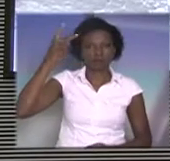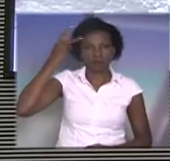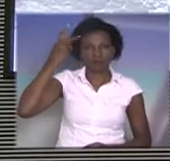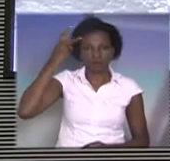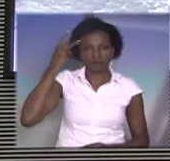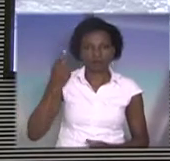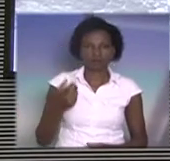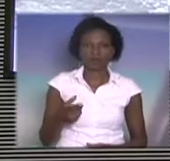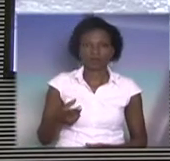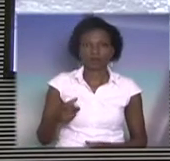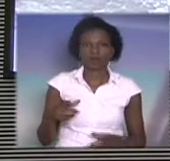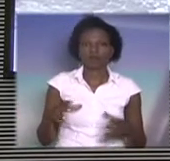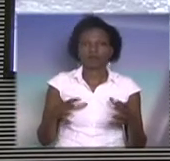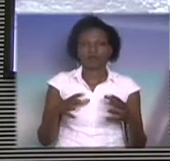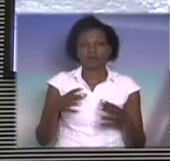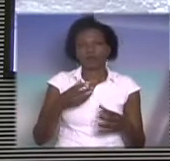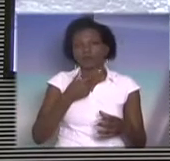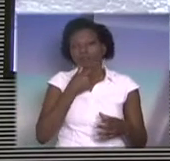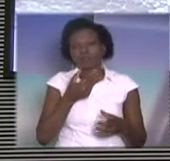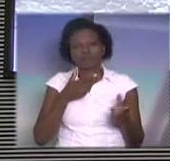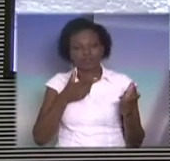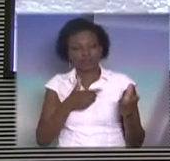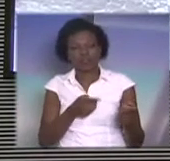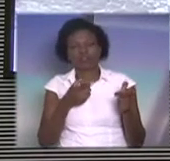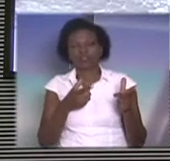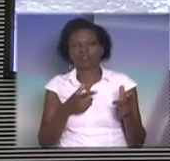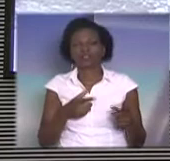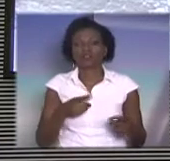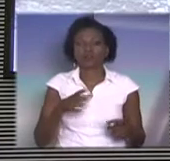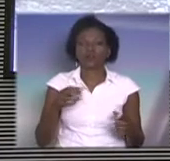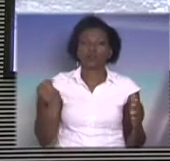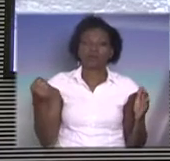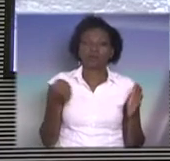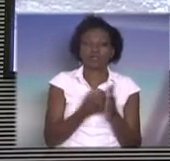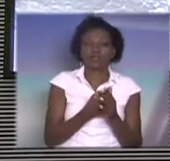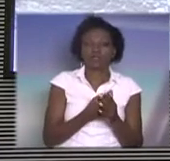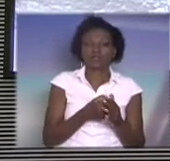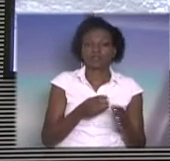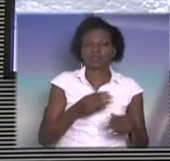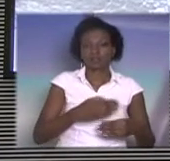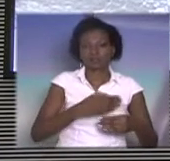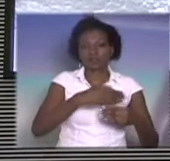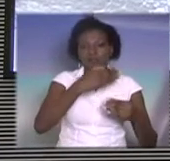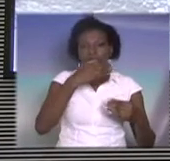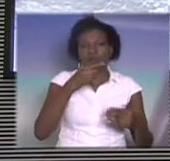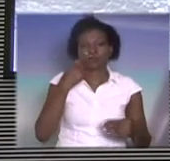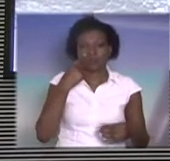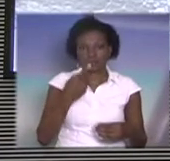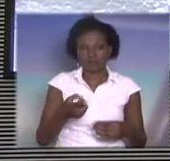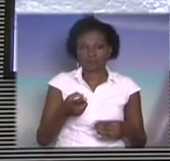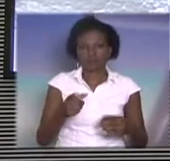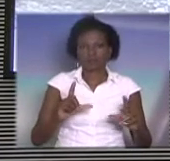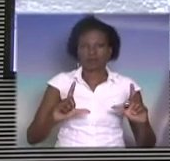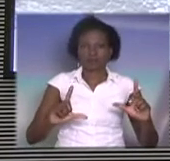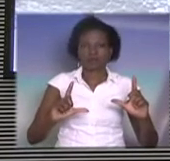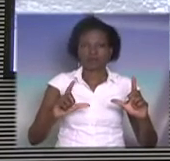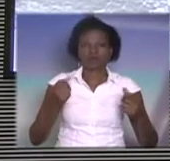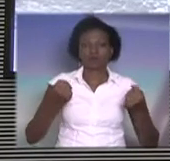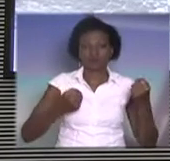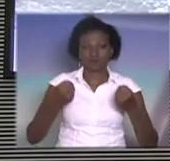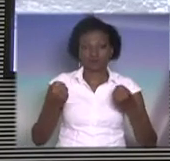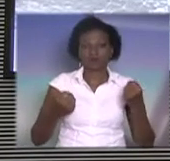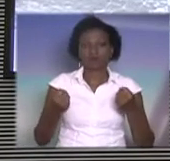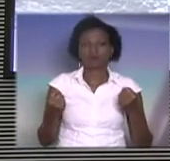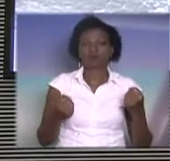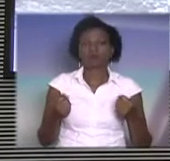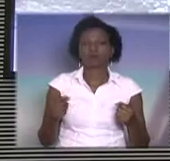chegou a disparar contra o veículo, que bateu na parede externa do quartel. Vejam aí, essas imagens do carro que foi lançado com...